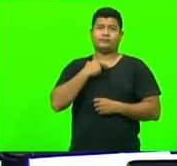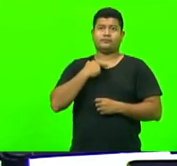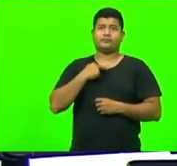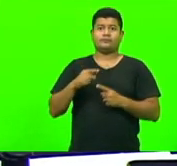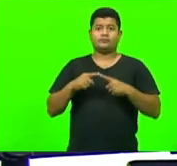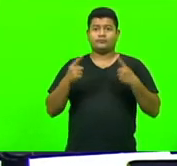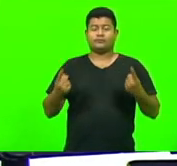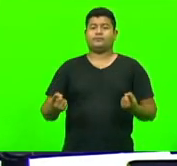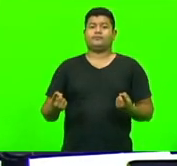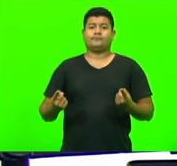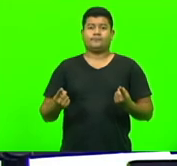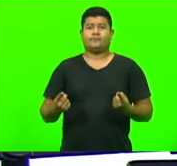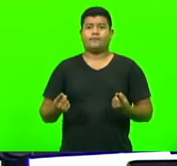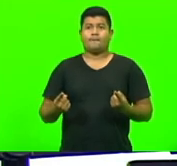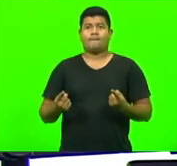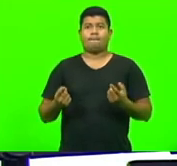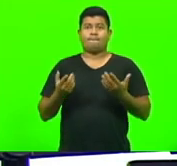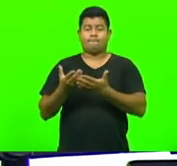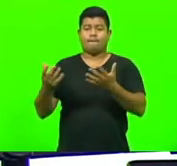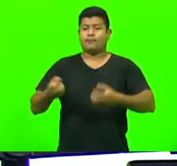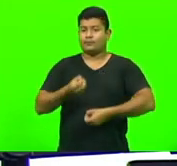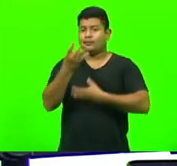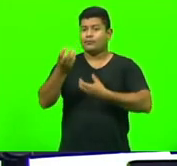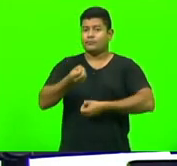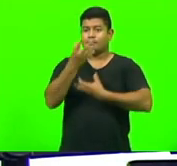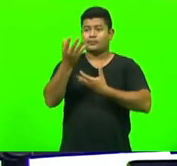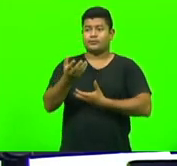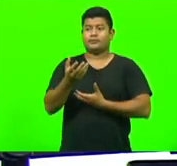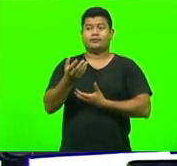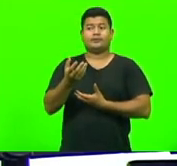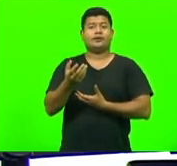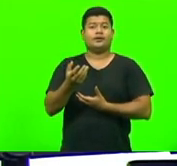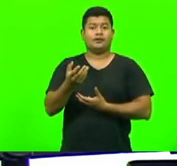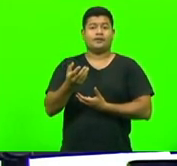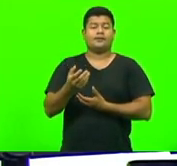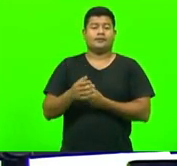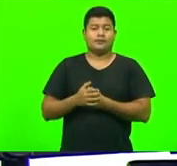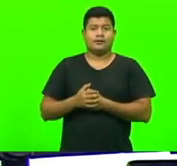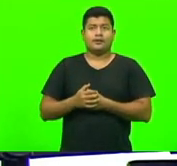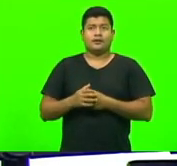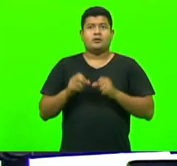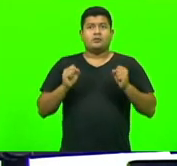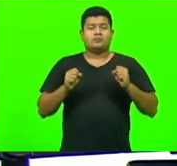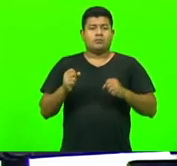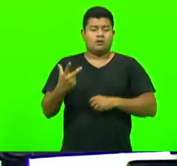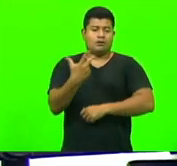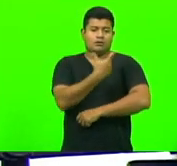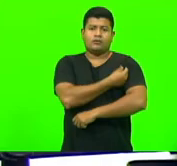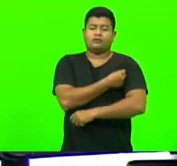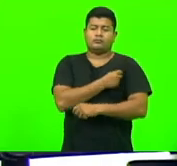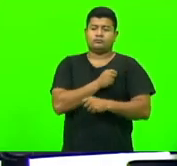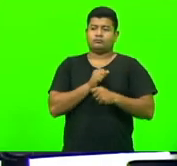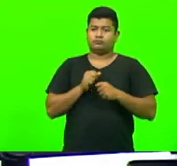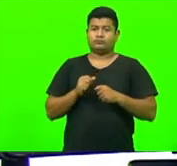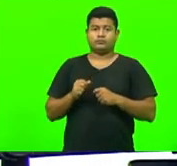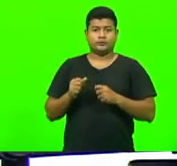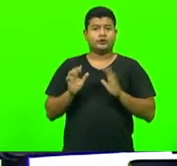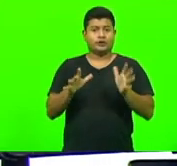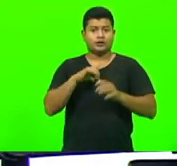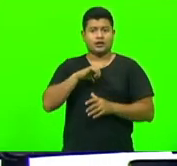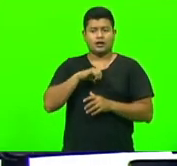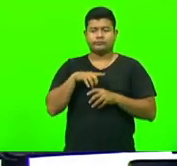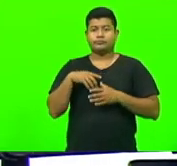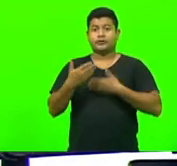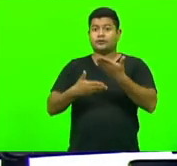diante dessa grande celeuma, no qual quem é vacinado pode transmitir a Covid, quem não está